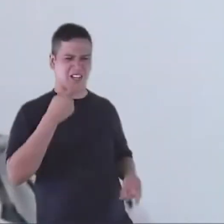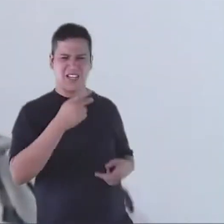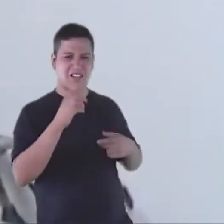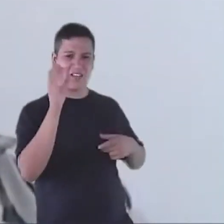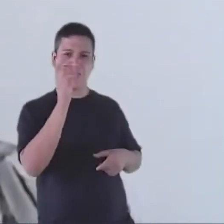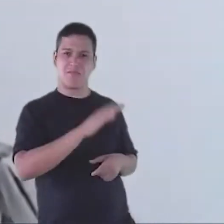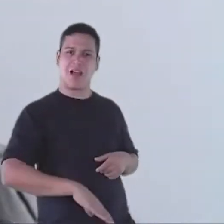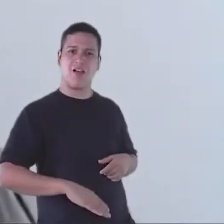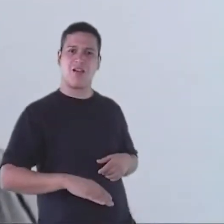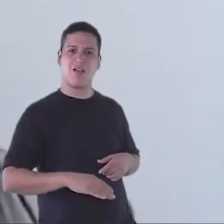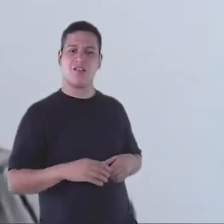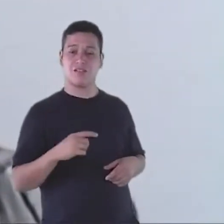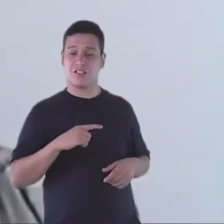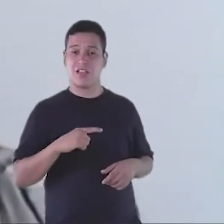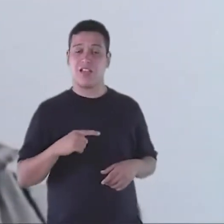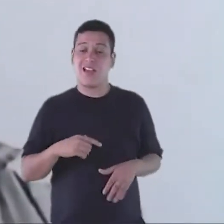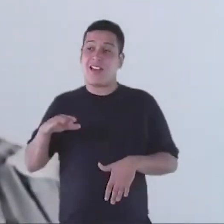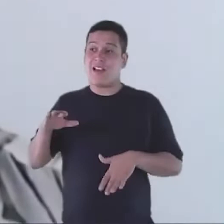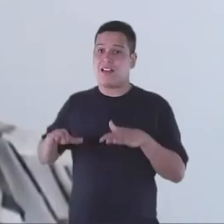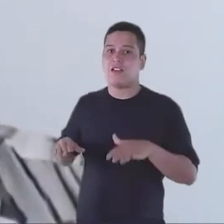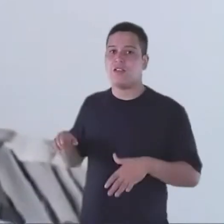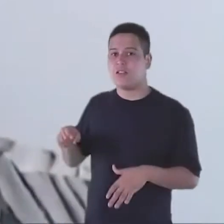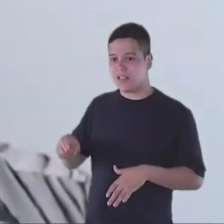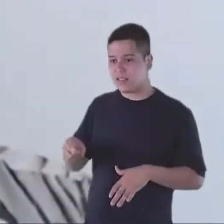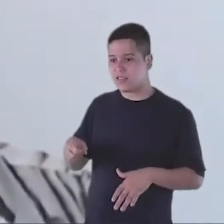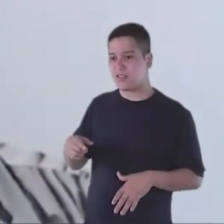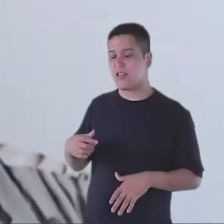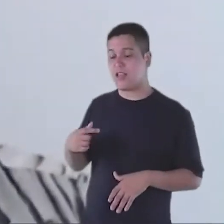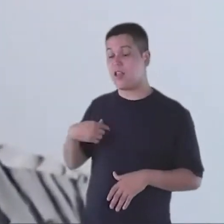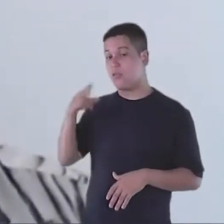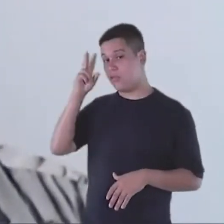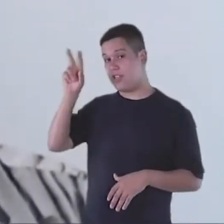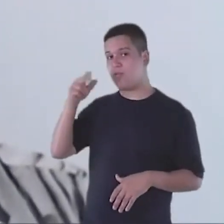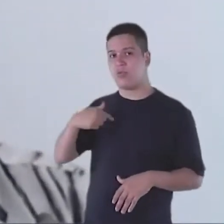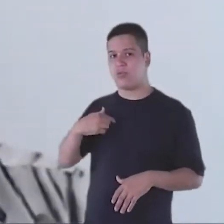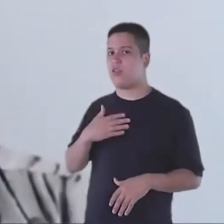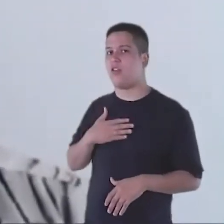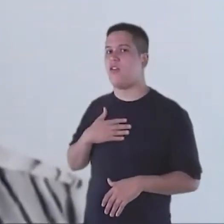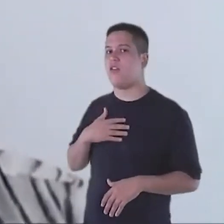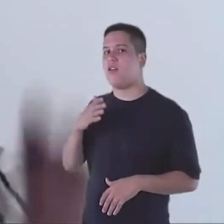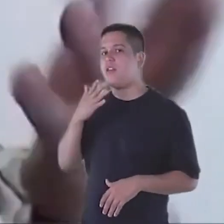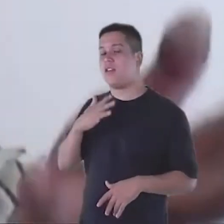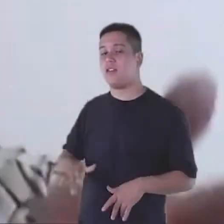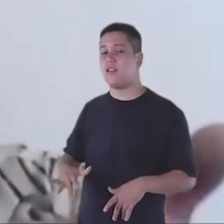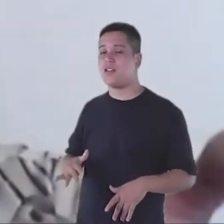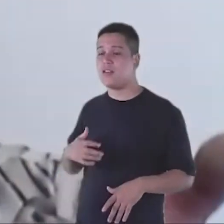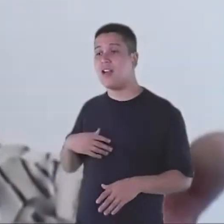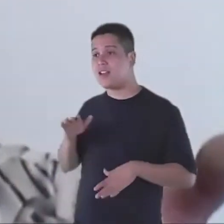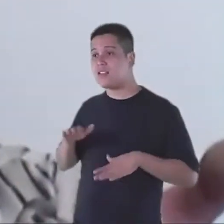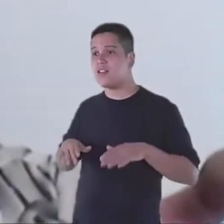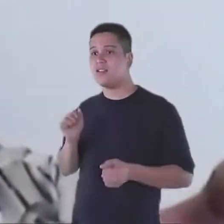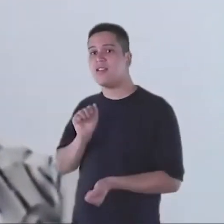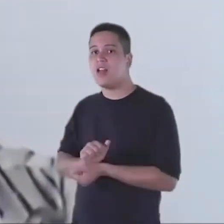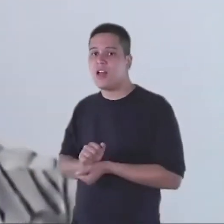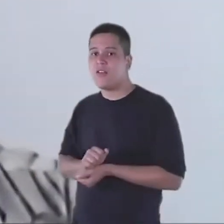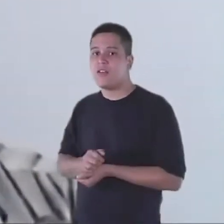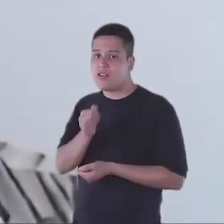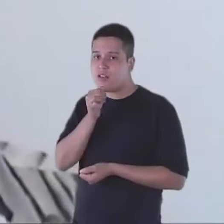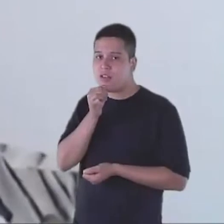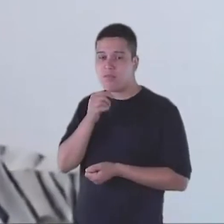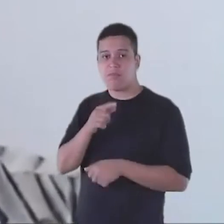artesanal, eu ainda tinha trégua. E era assim. Eu lembro que o Rodrigo me salvou uma vez do